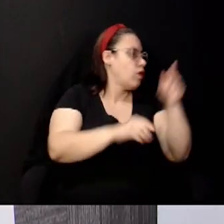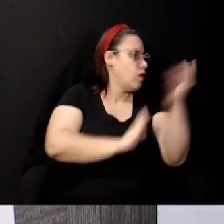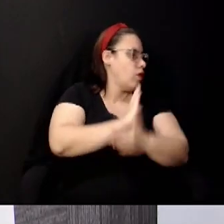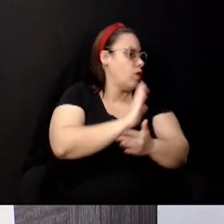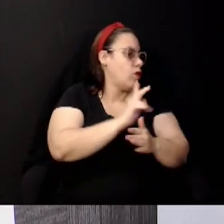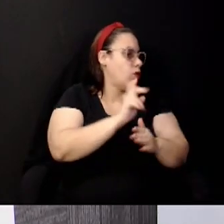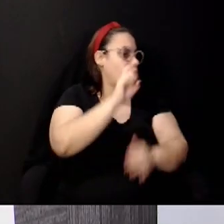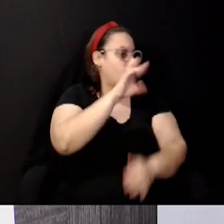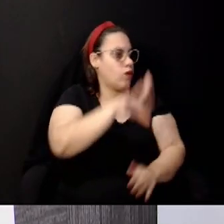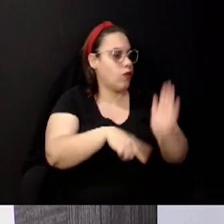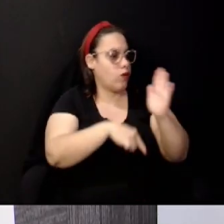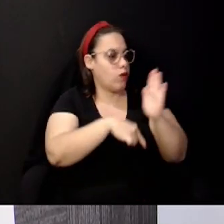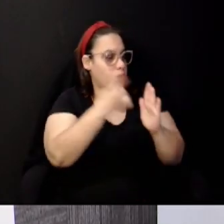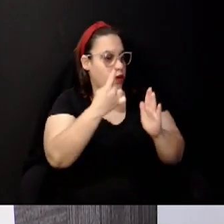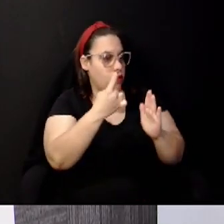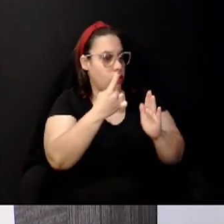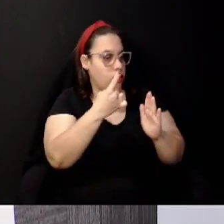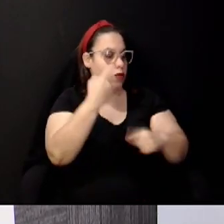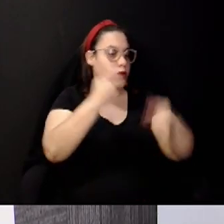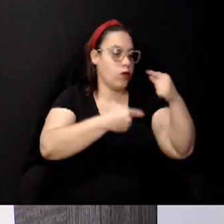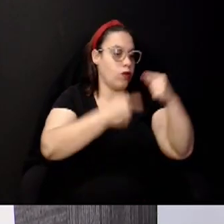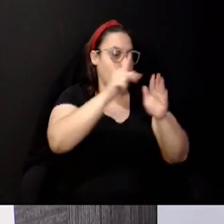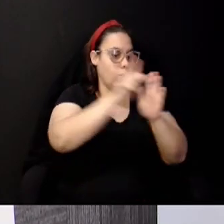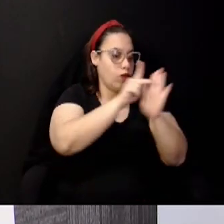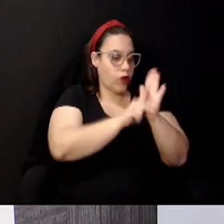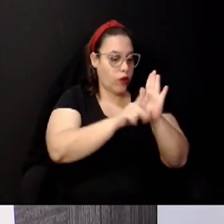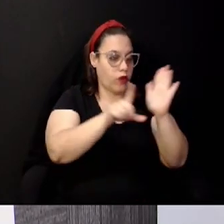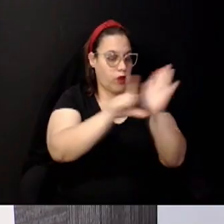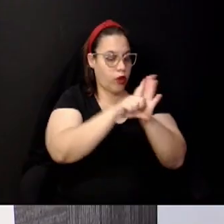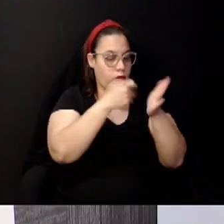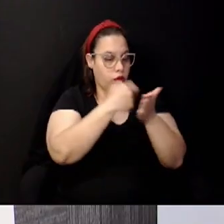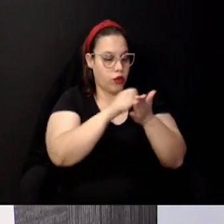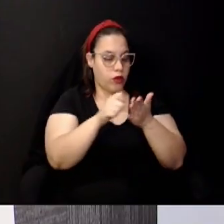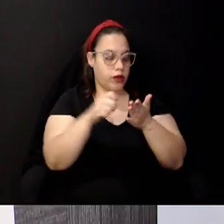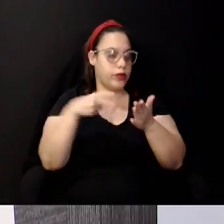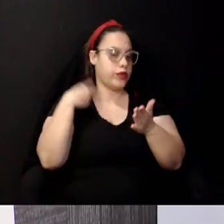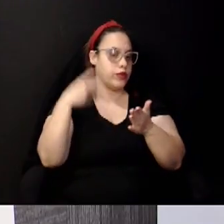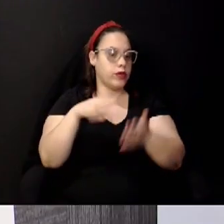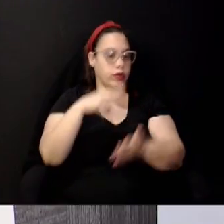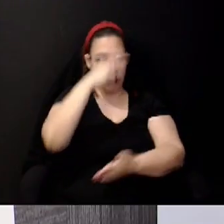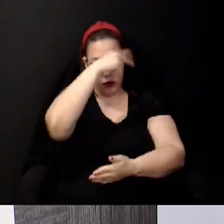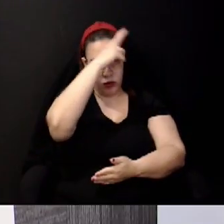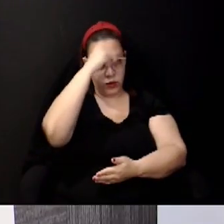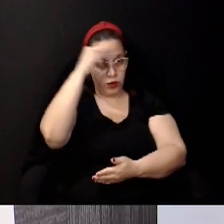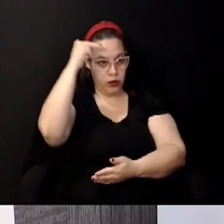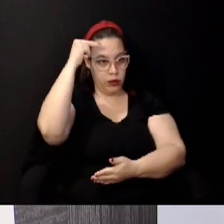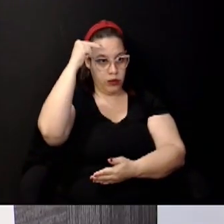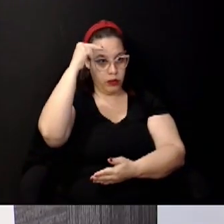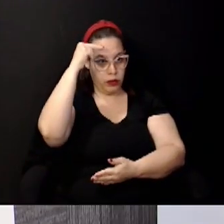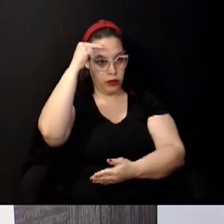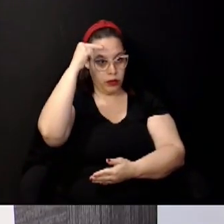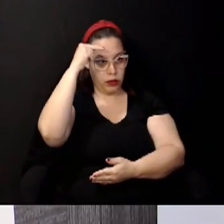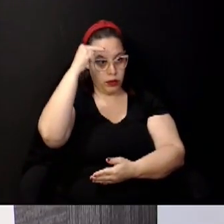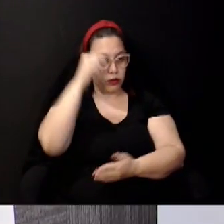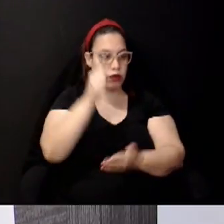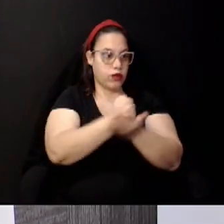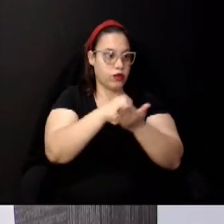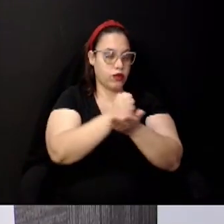primeira discussão, o projeto de lei de autoria do vereador Nick Schneider, que estabelece que as farmácias